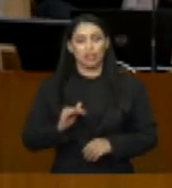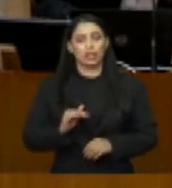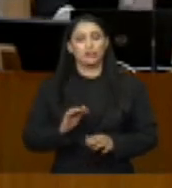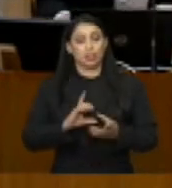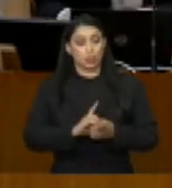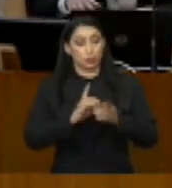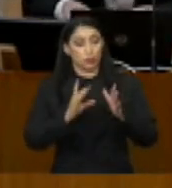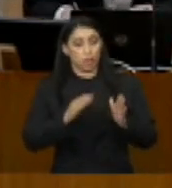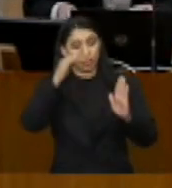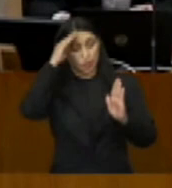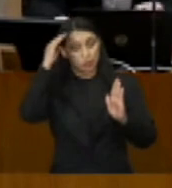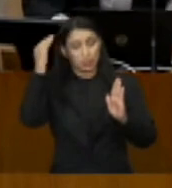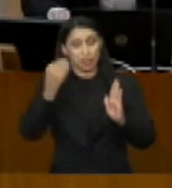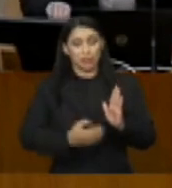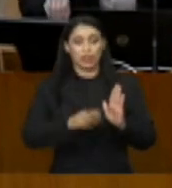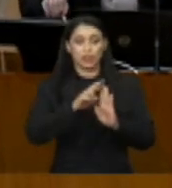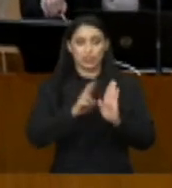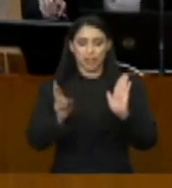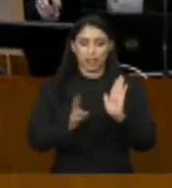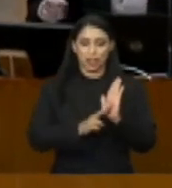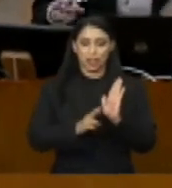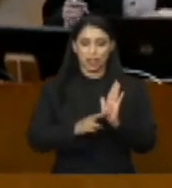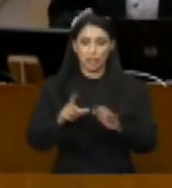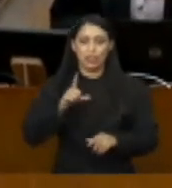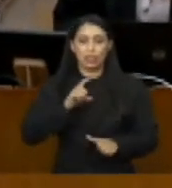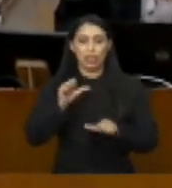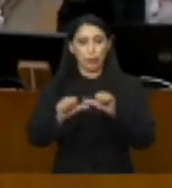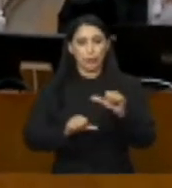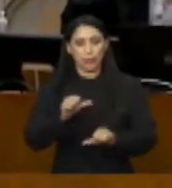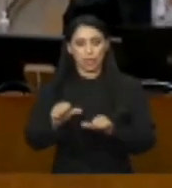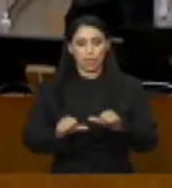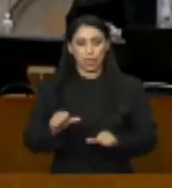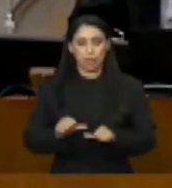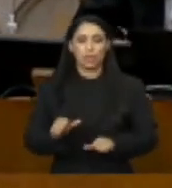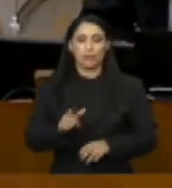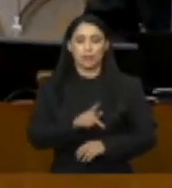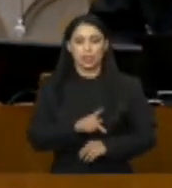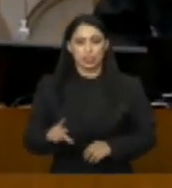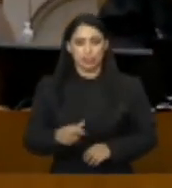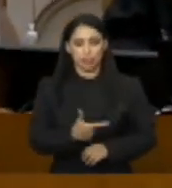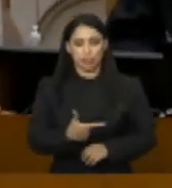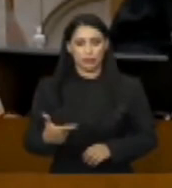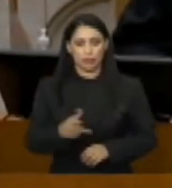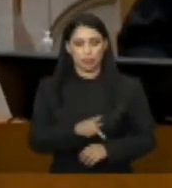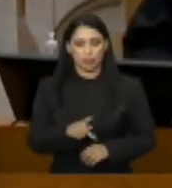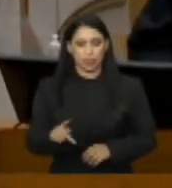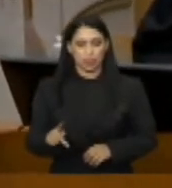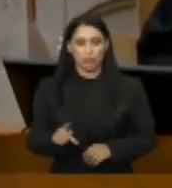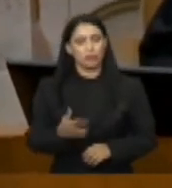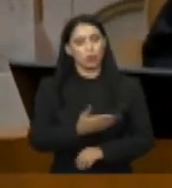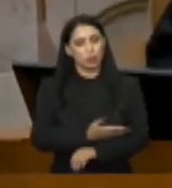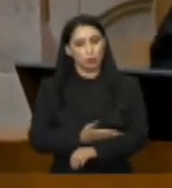democrático, há sempre uma mudança da presidência, da vice-presidência, como é de